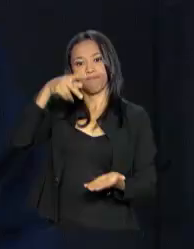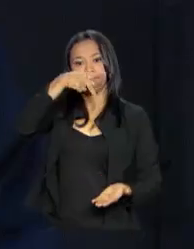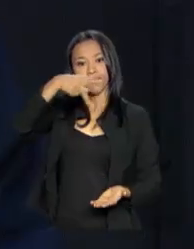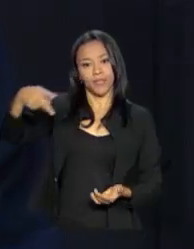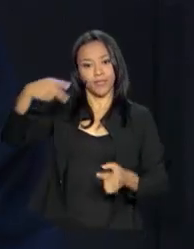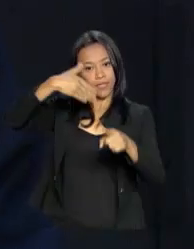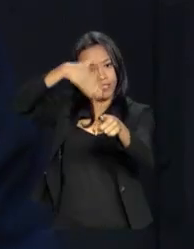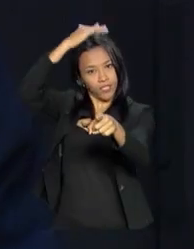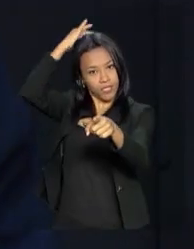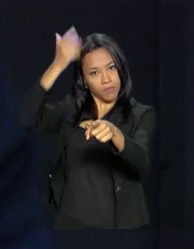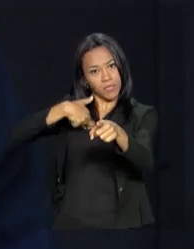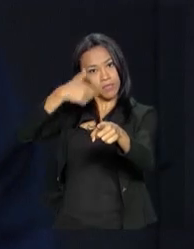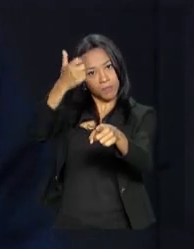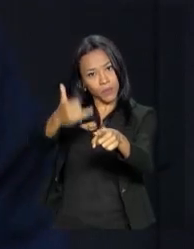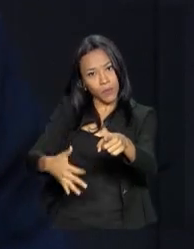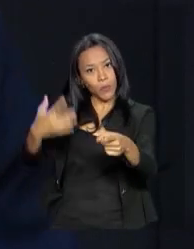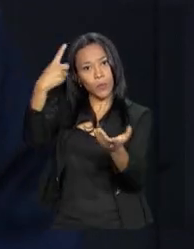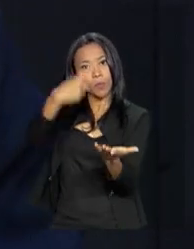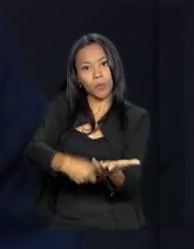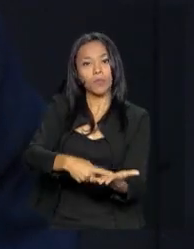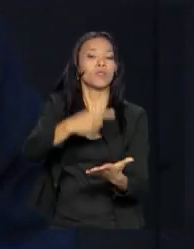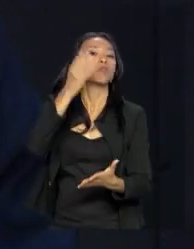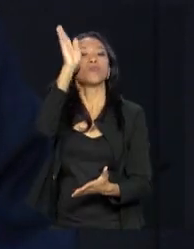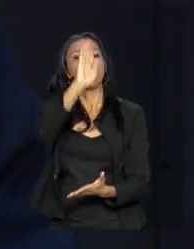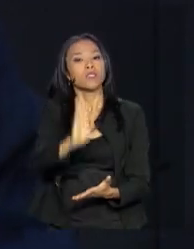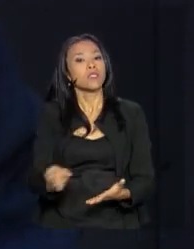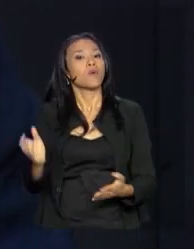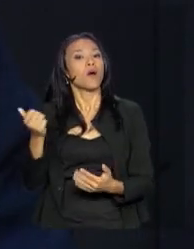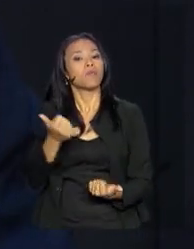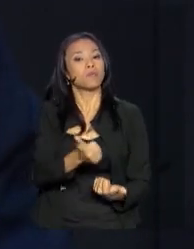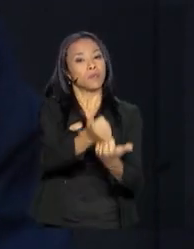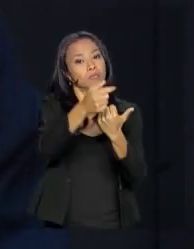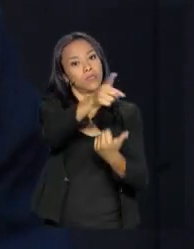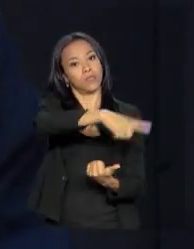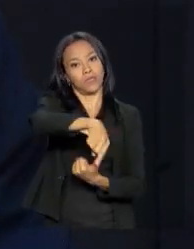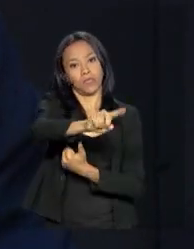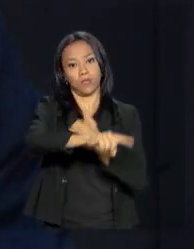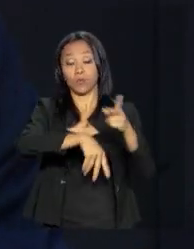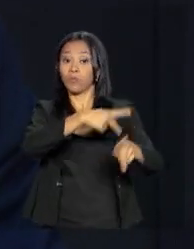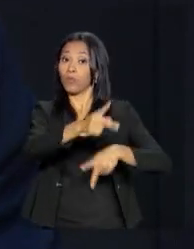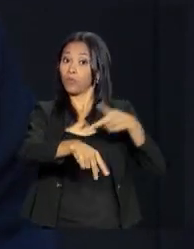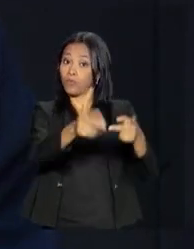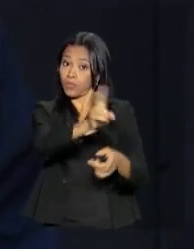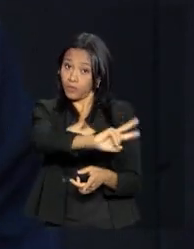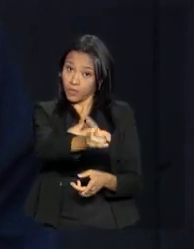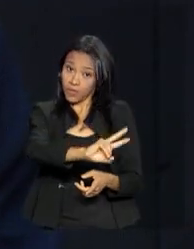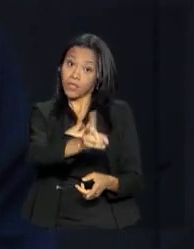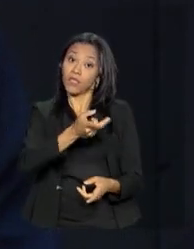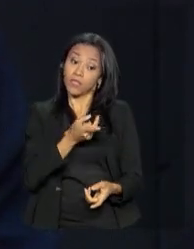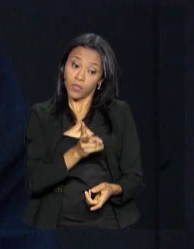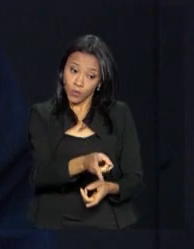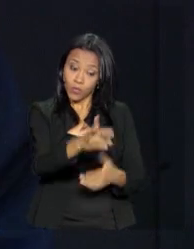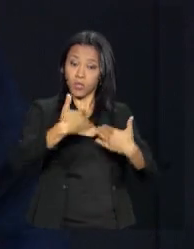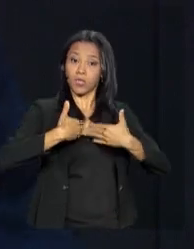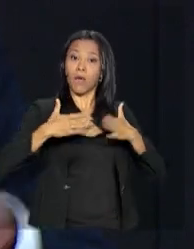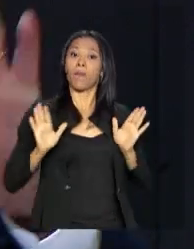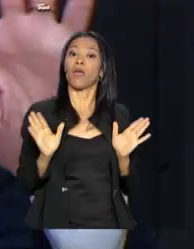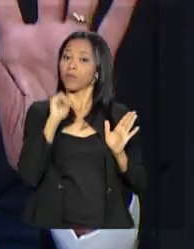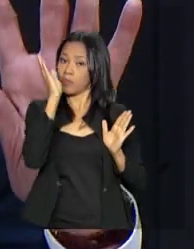reiterou os compromissos do brasil com o atendimento humanitário dos migrantes e com a manutenção da fronteira aberta